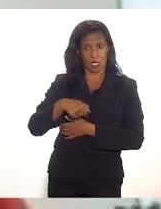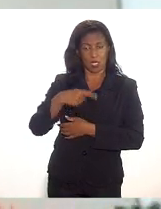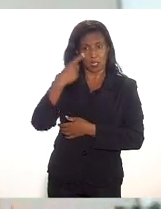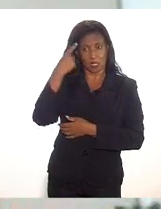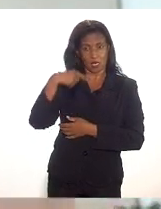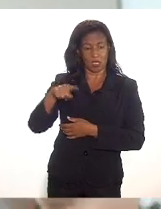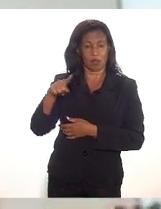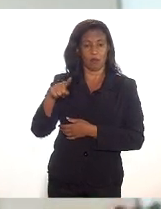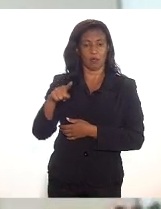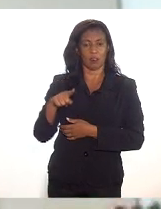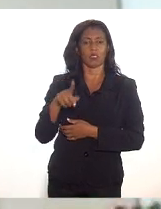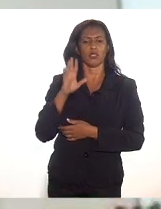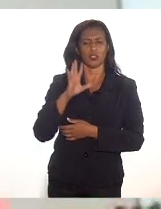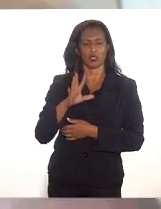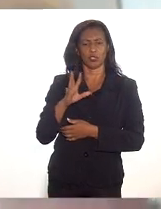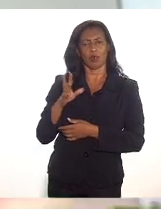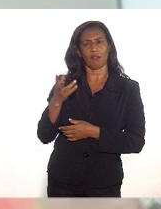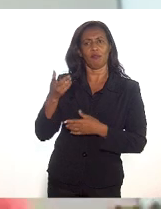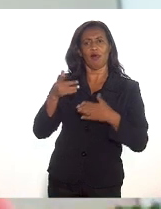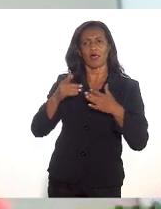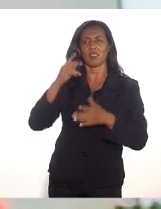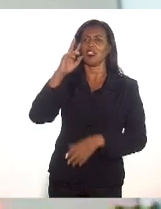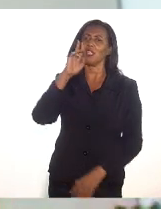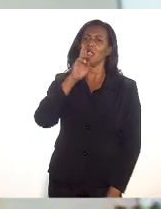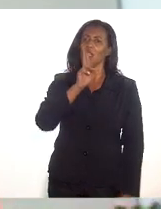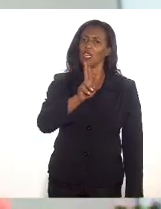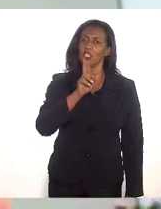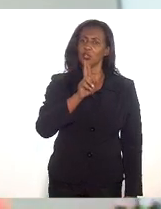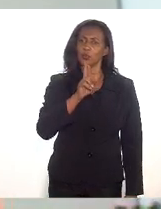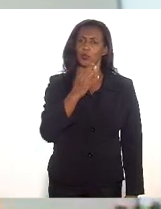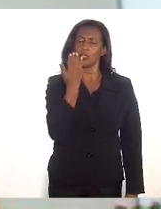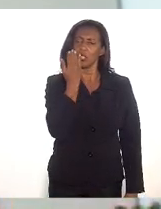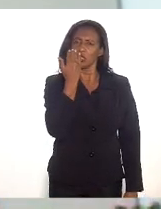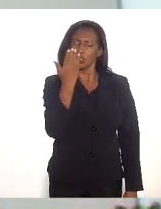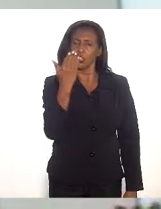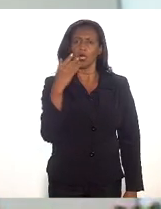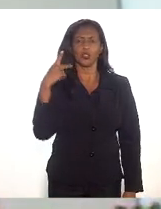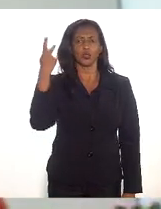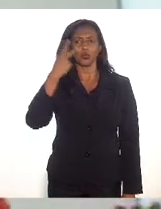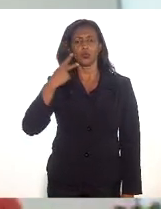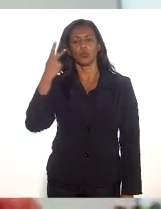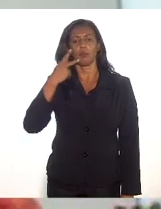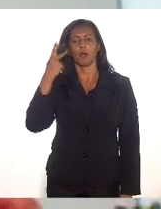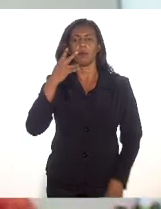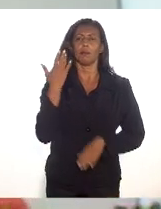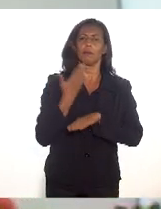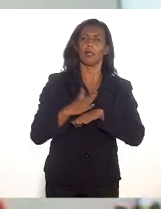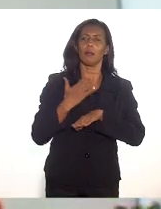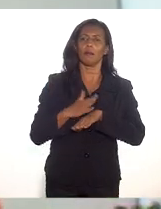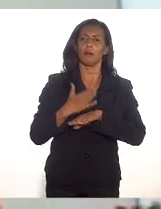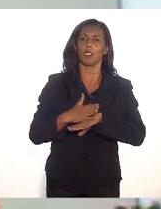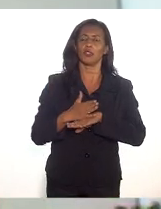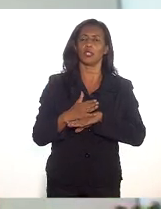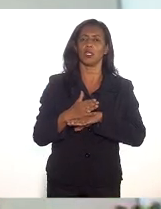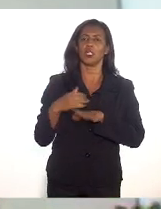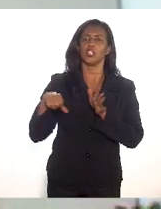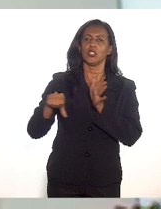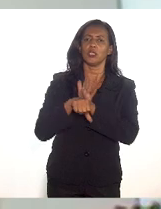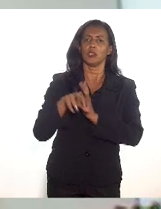cargo, já vai assumir tendo que responder diante desse parlamento pela prática de crime de